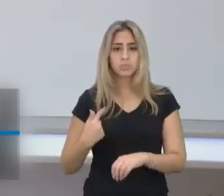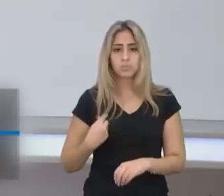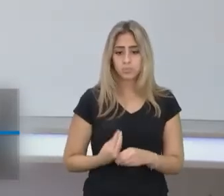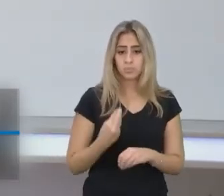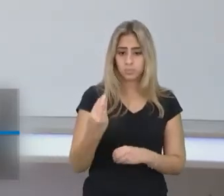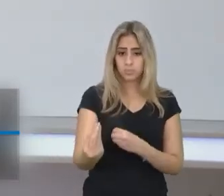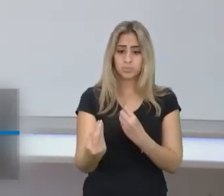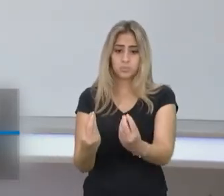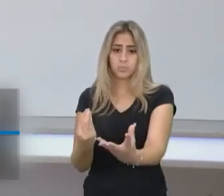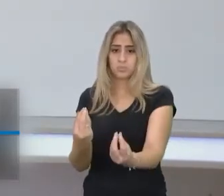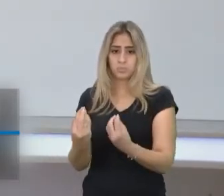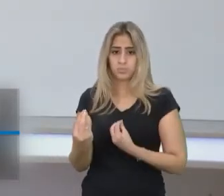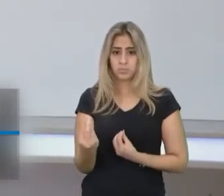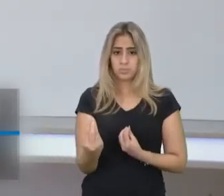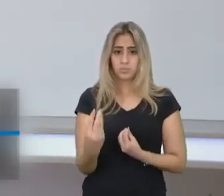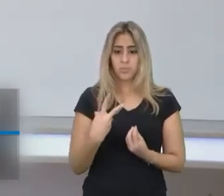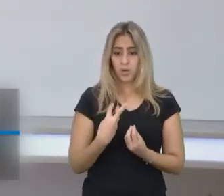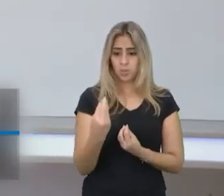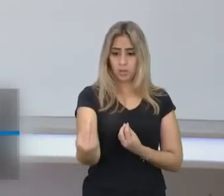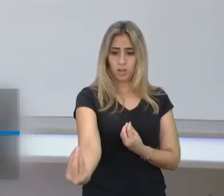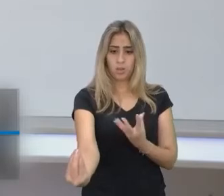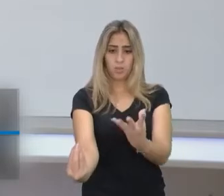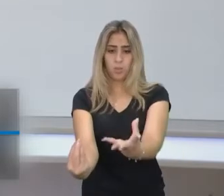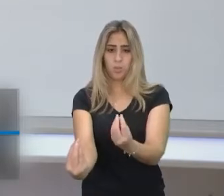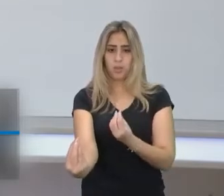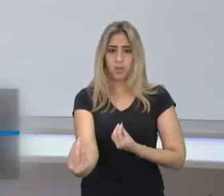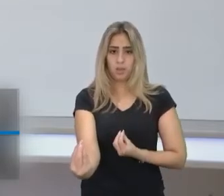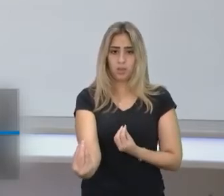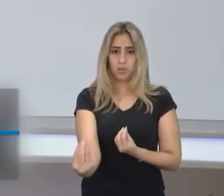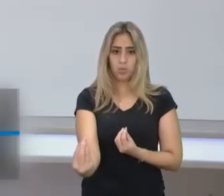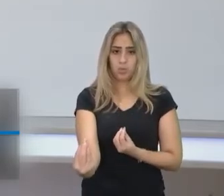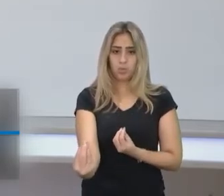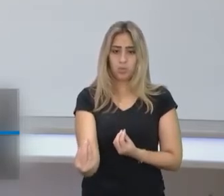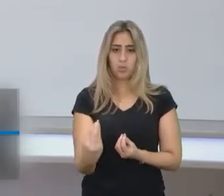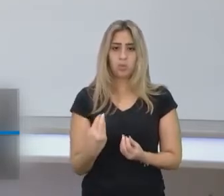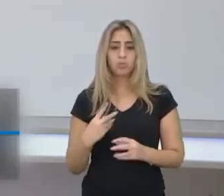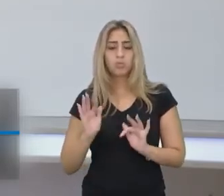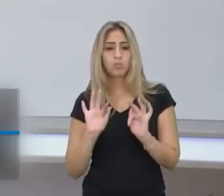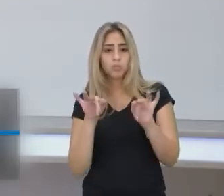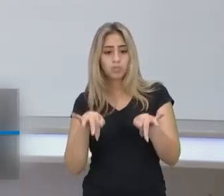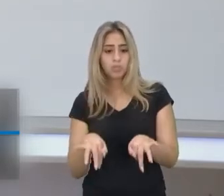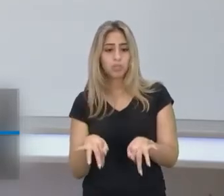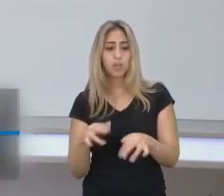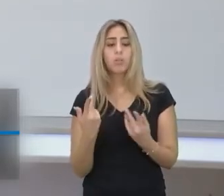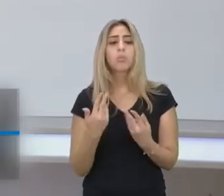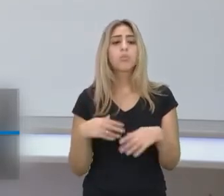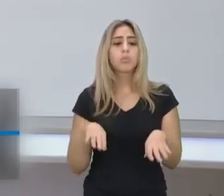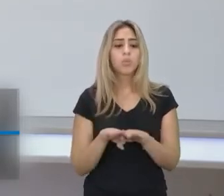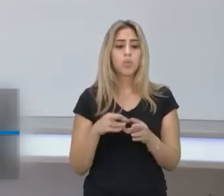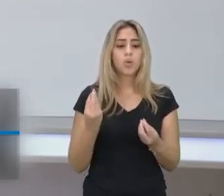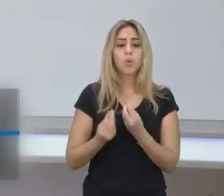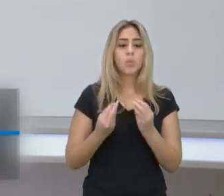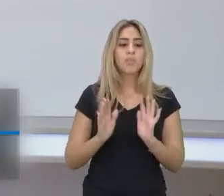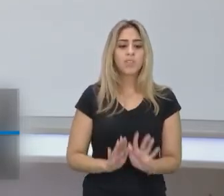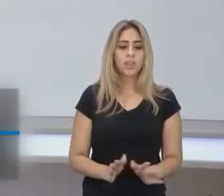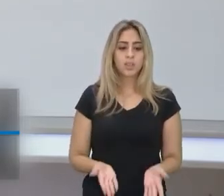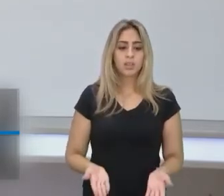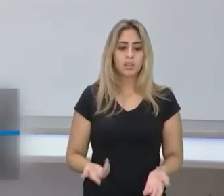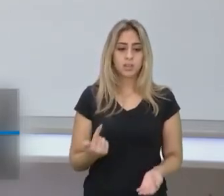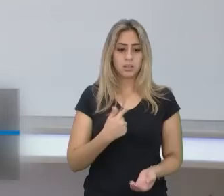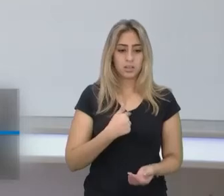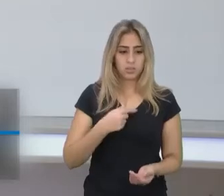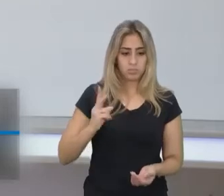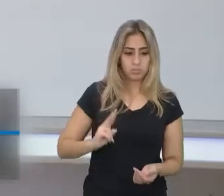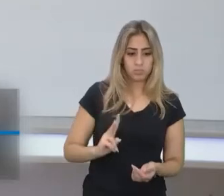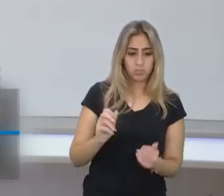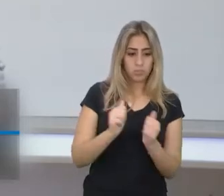uma nota, eu pego outra. Eu entrego uma nota, eu pego outra. No final das contas, como que vai ficar? Eu vou